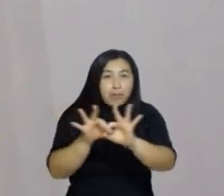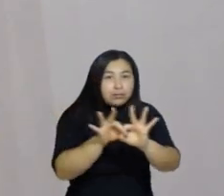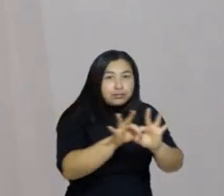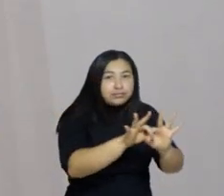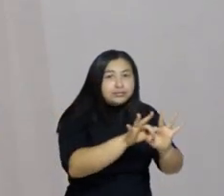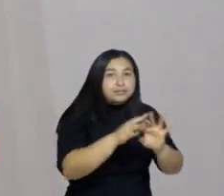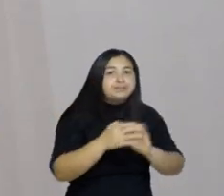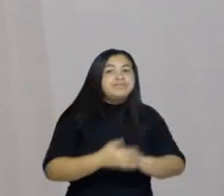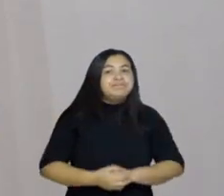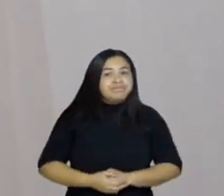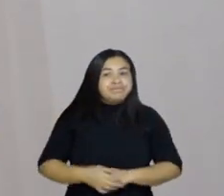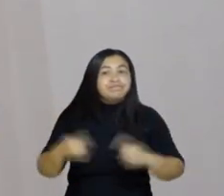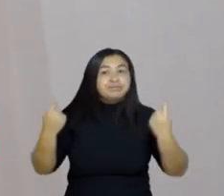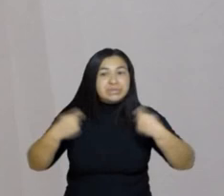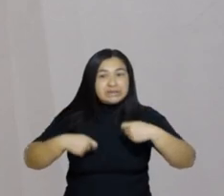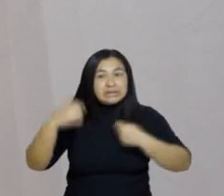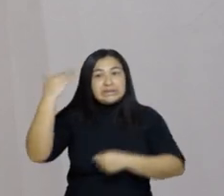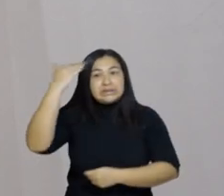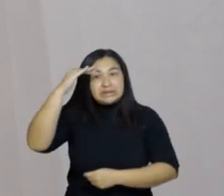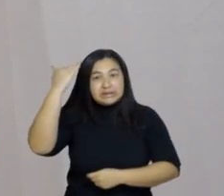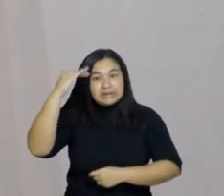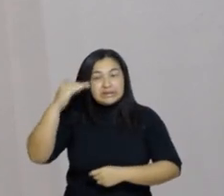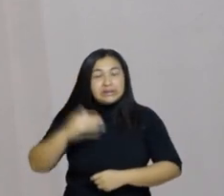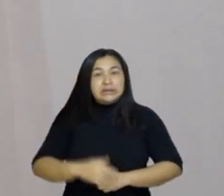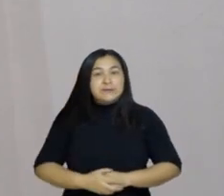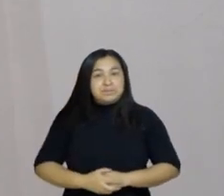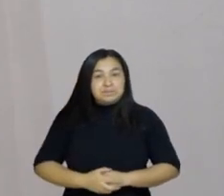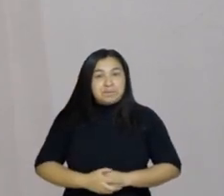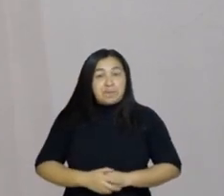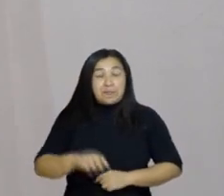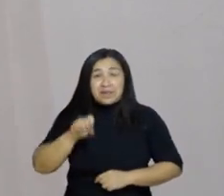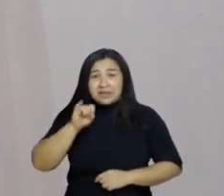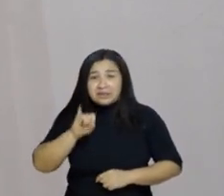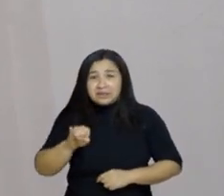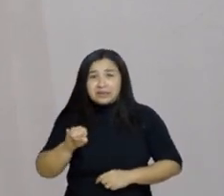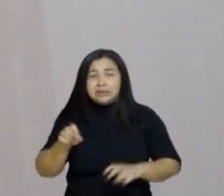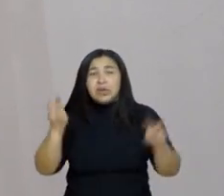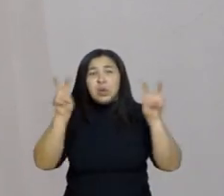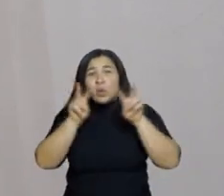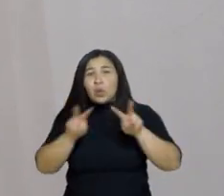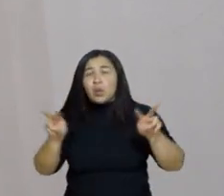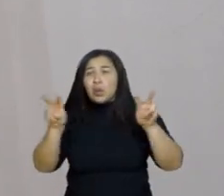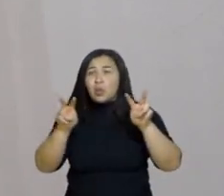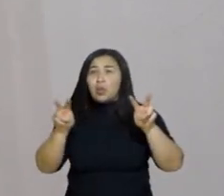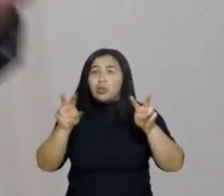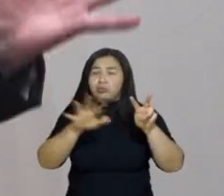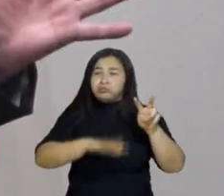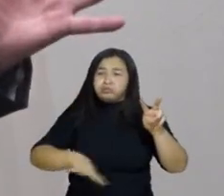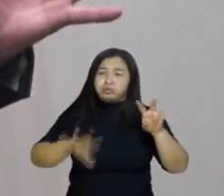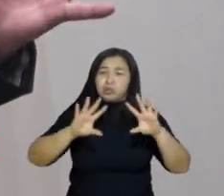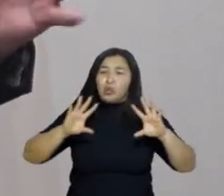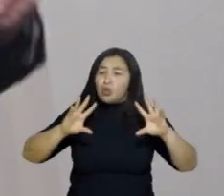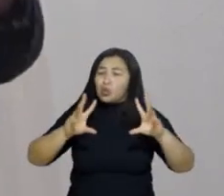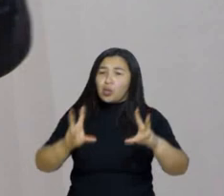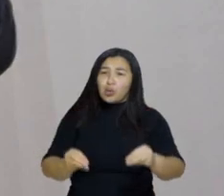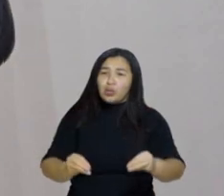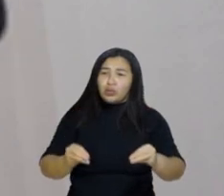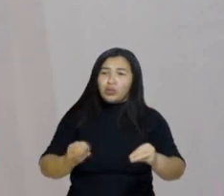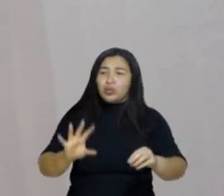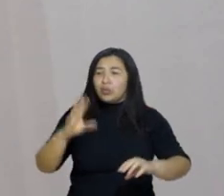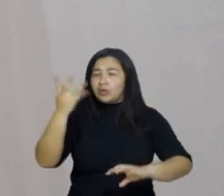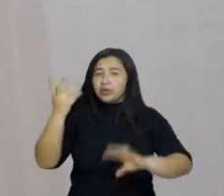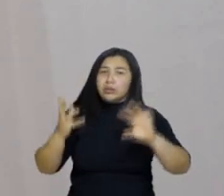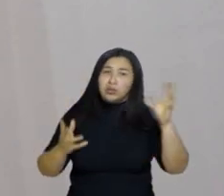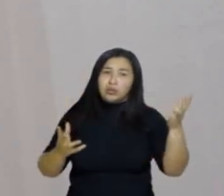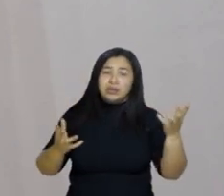compreender este contexto. Se nós não olharmos na questão ampla geral, infelizmente, nós